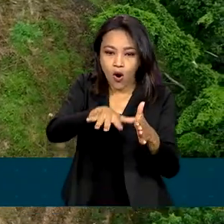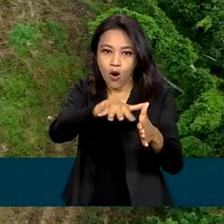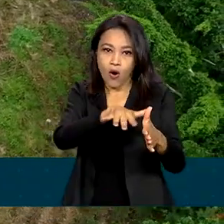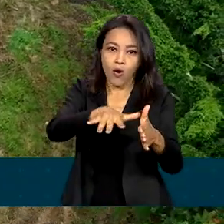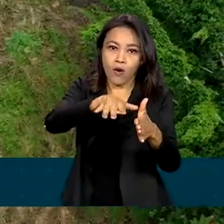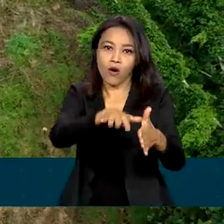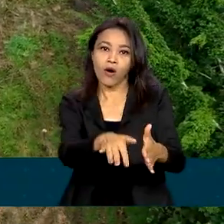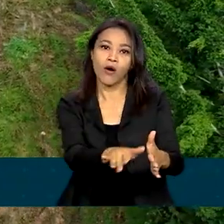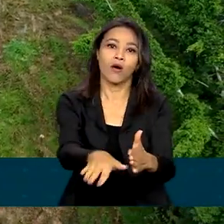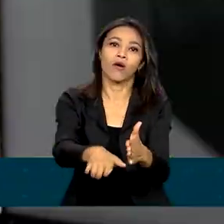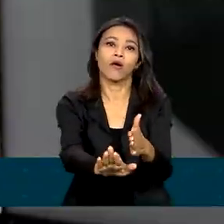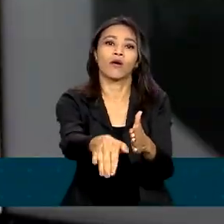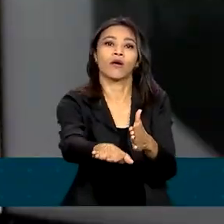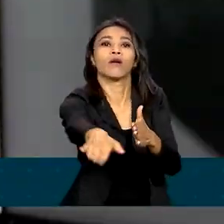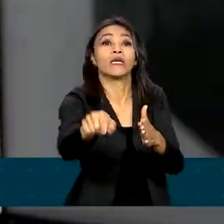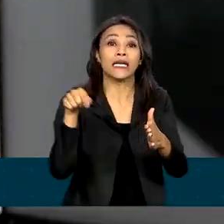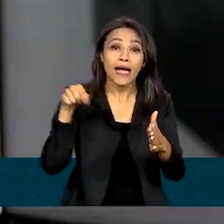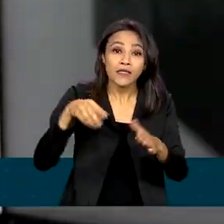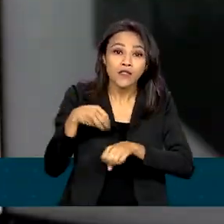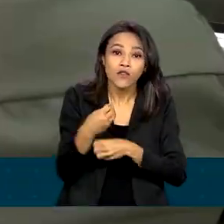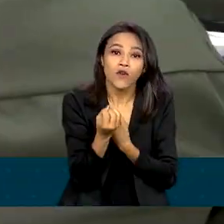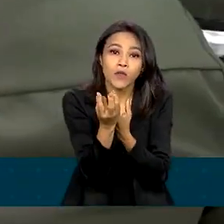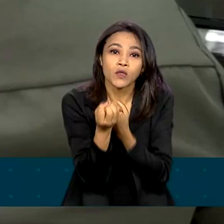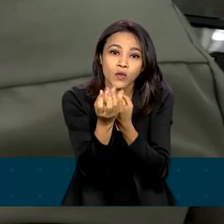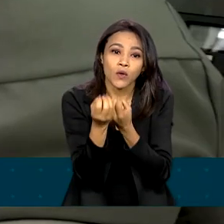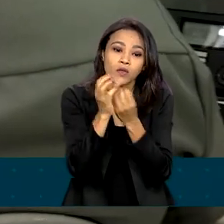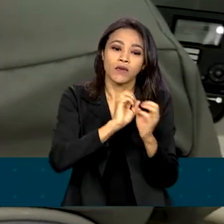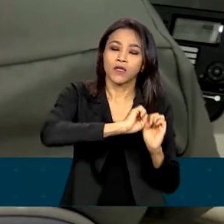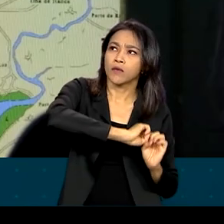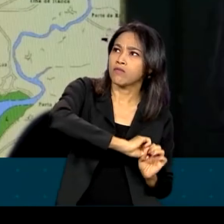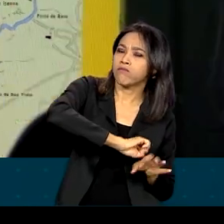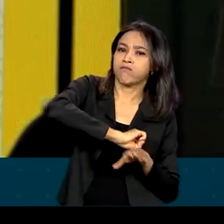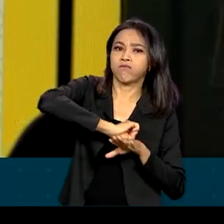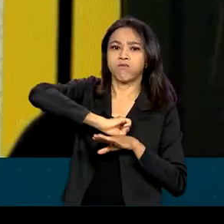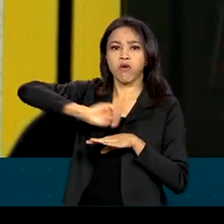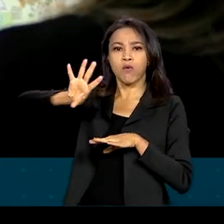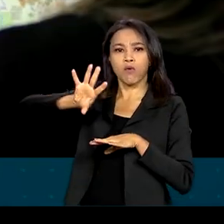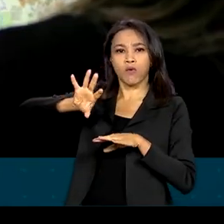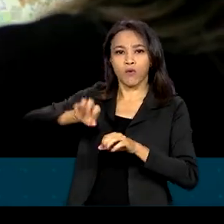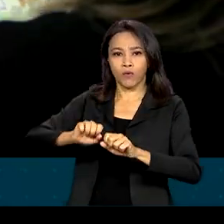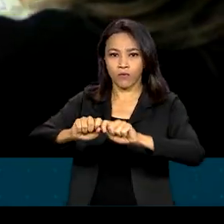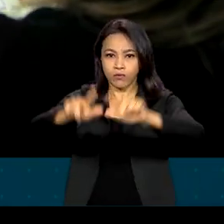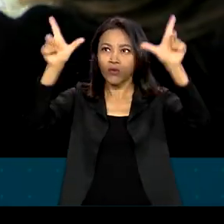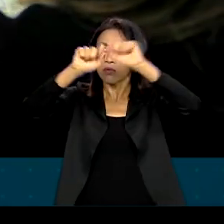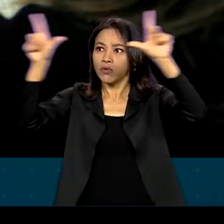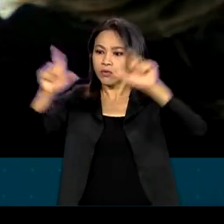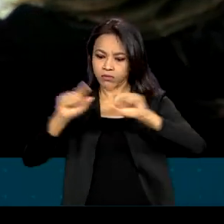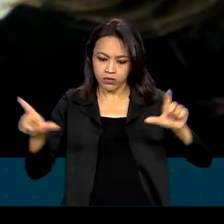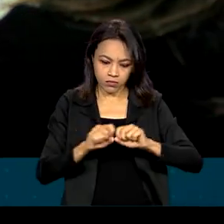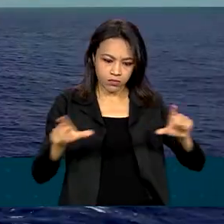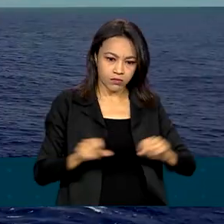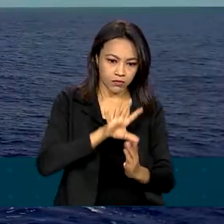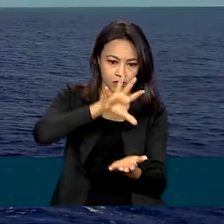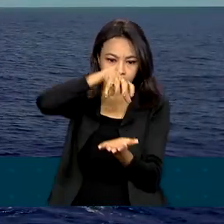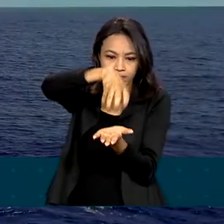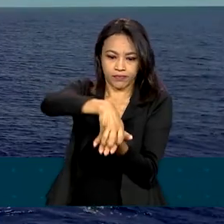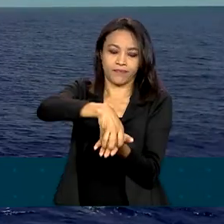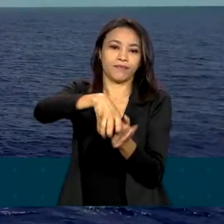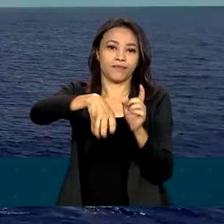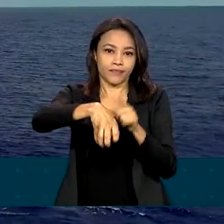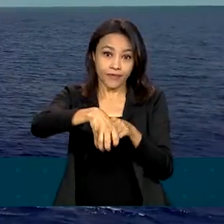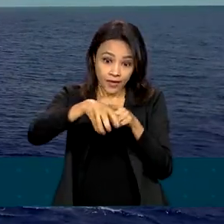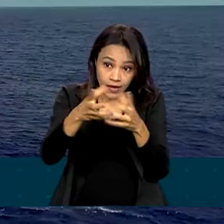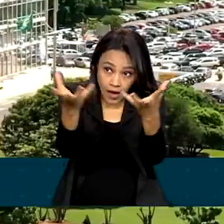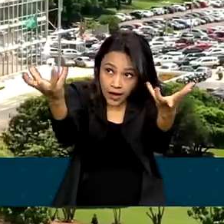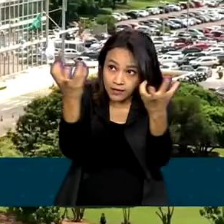gerados serão compartilhados com centro Nacional de monitoramento e alertas de desastres naturais cemaden quem